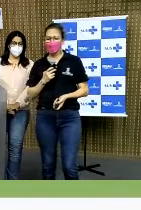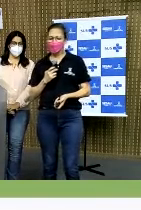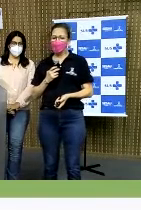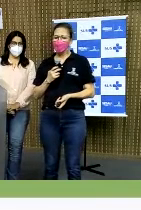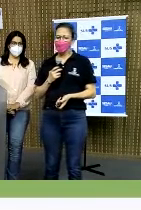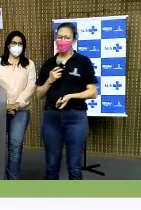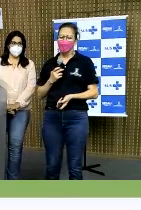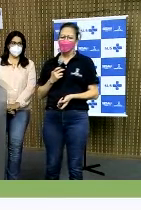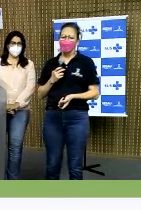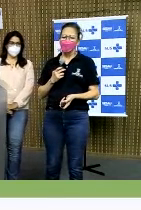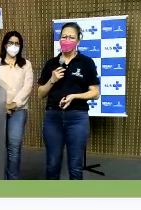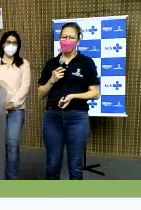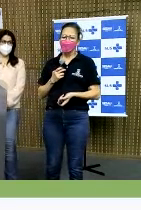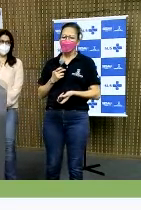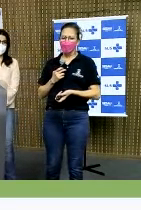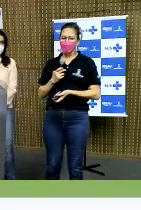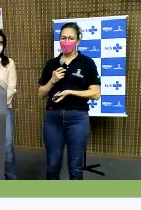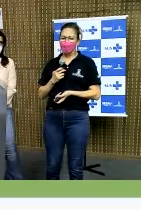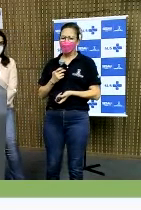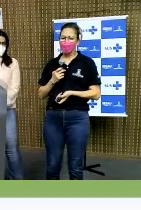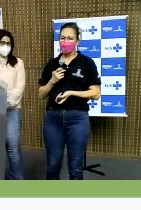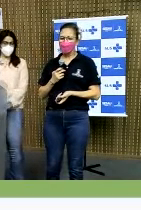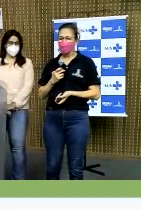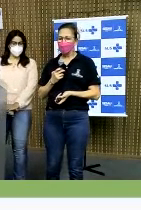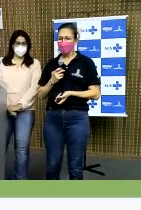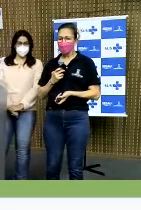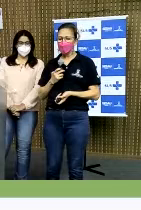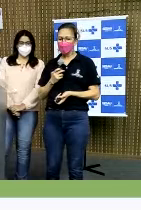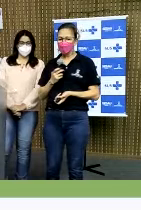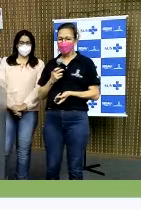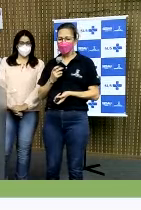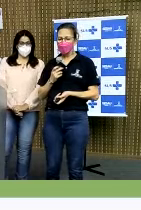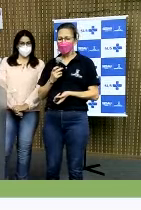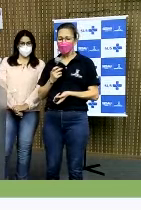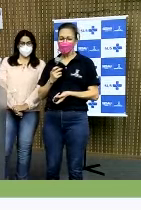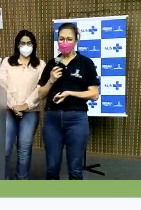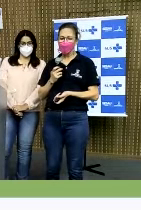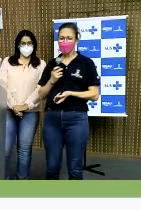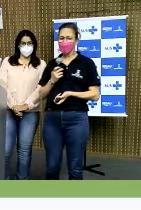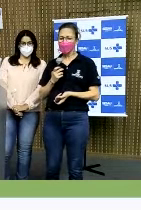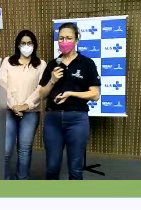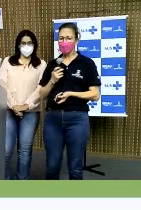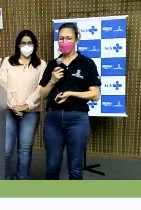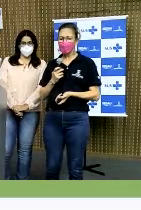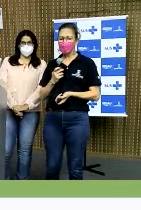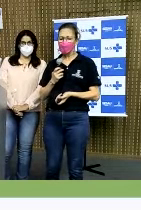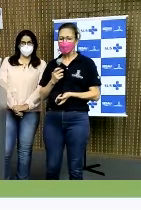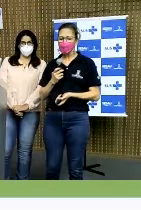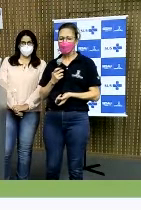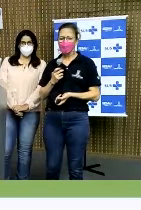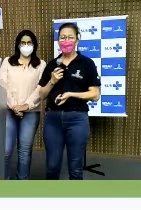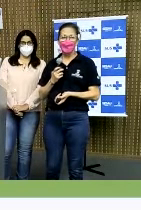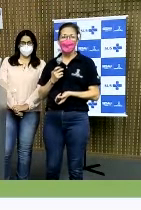Nossa ficha técnica, Tarumã, situado na Rua Fanorte, número 544, no Jardim